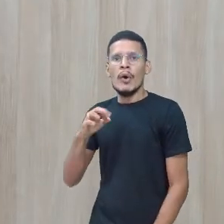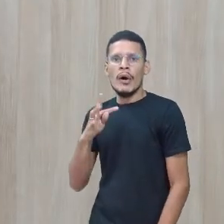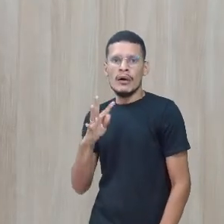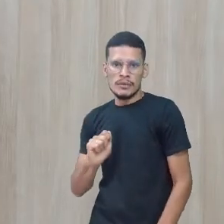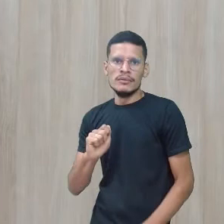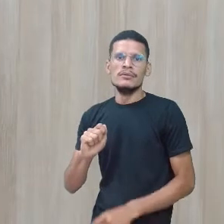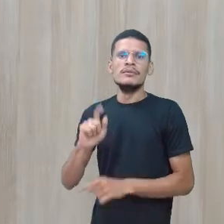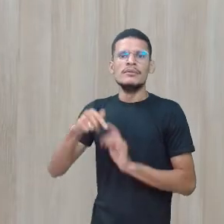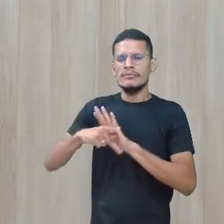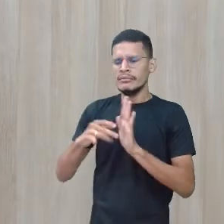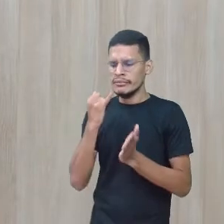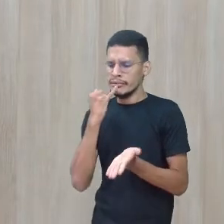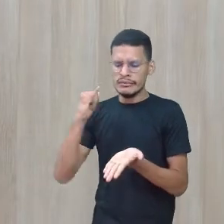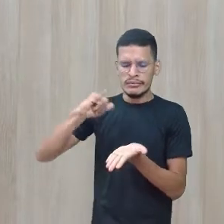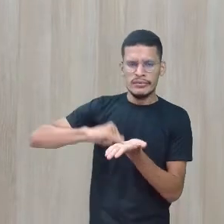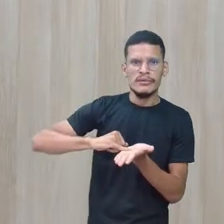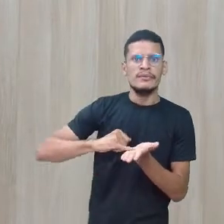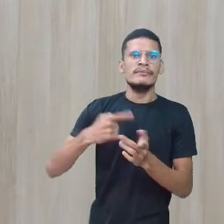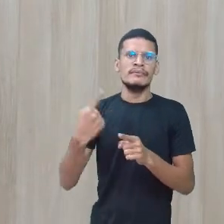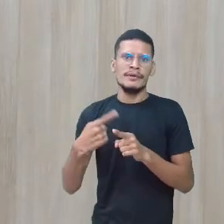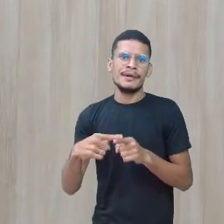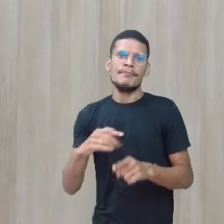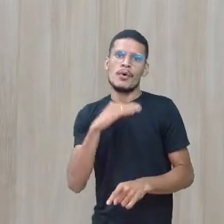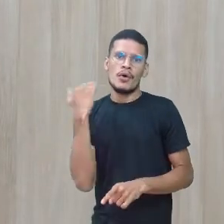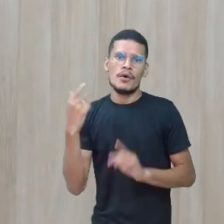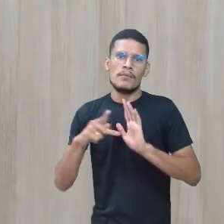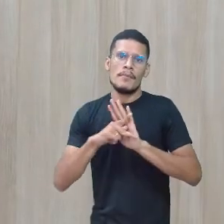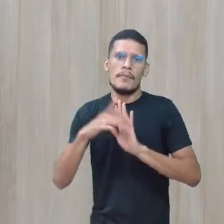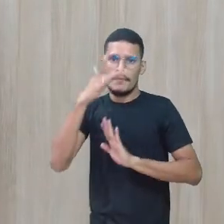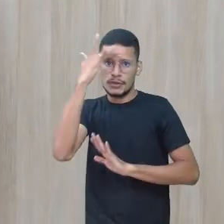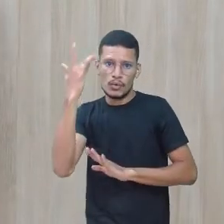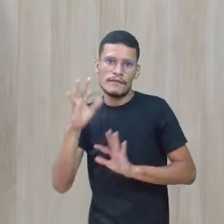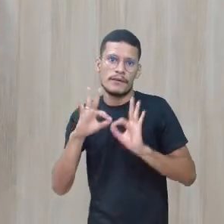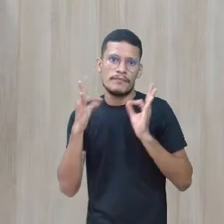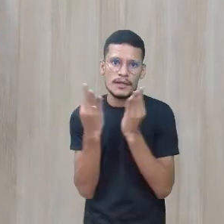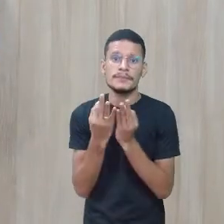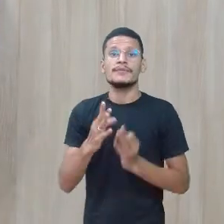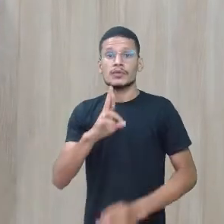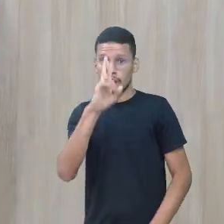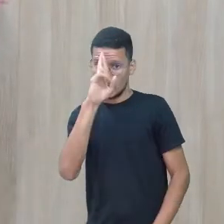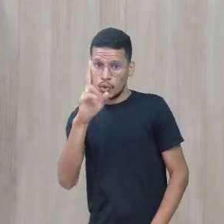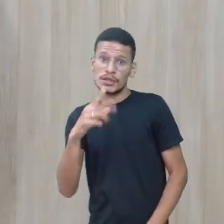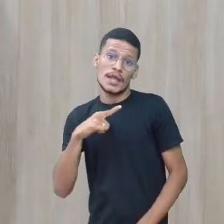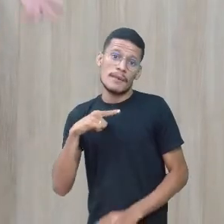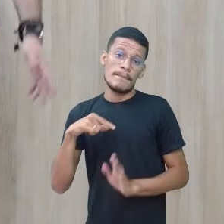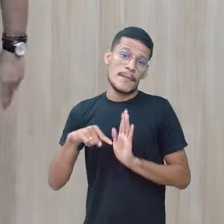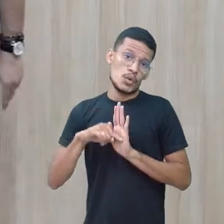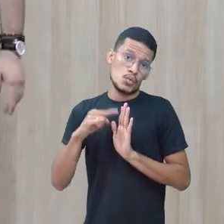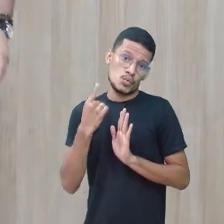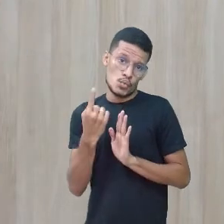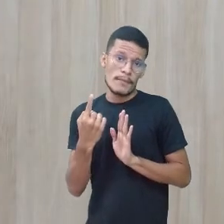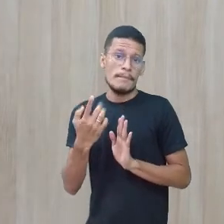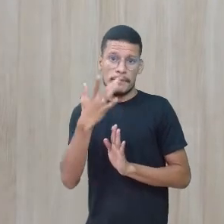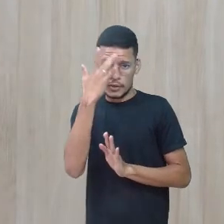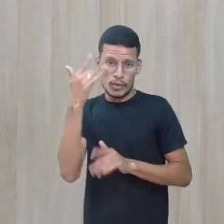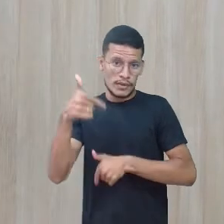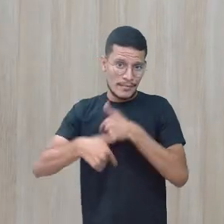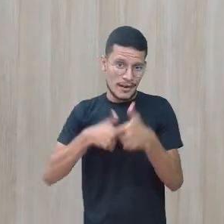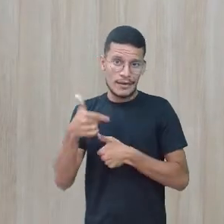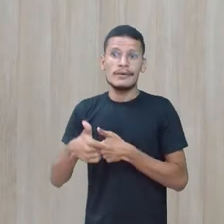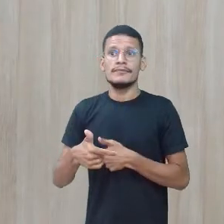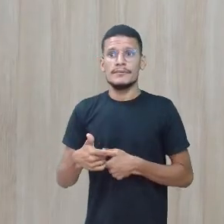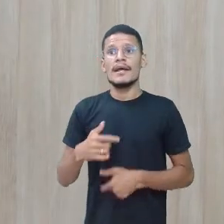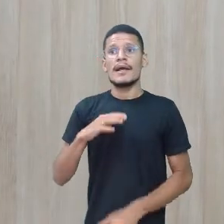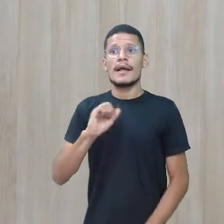uma indenização, porque morreu um membro da família ali e o Senhor vai ter menos uma pessoa para trabalhar. A captação